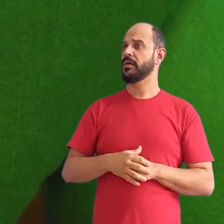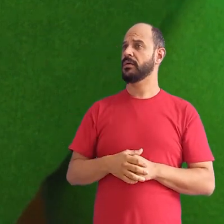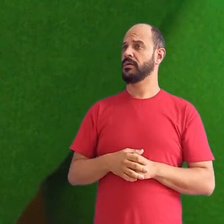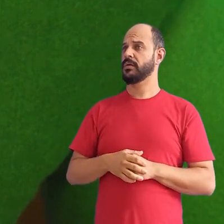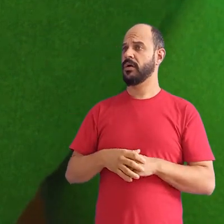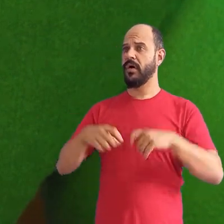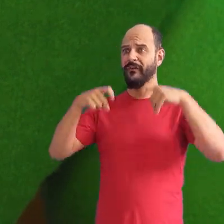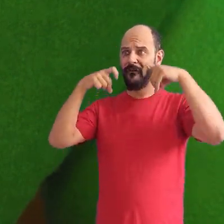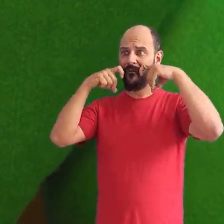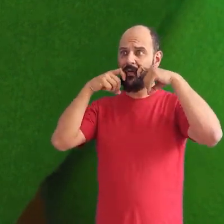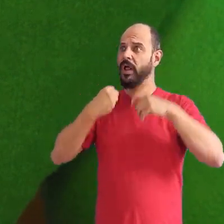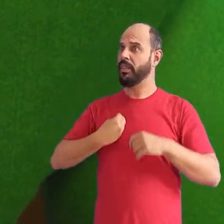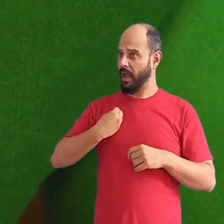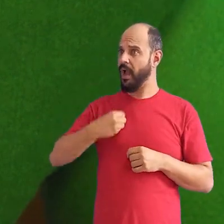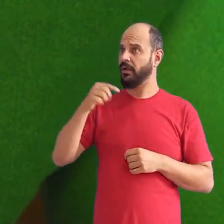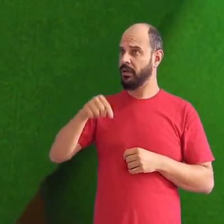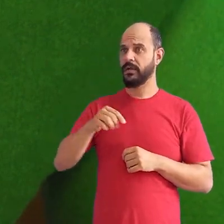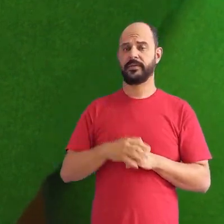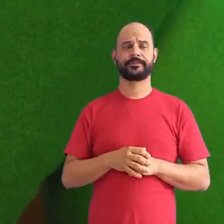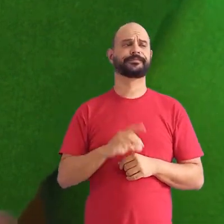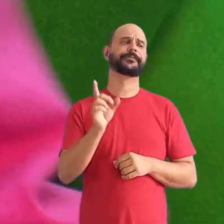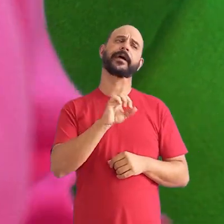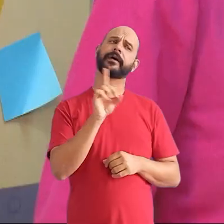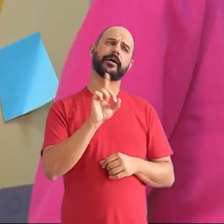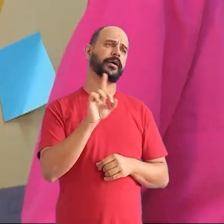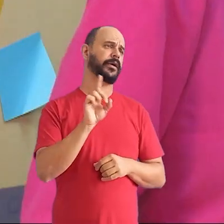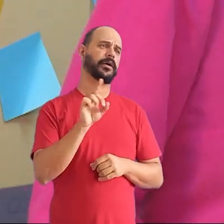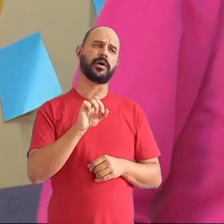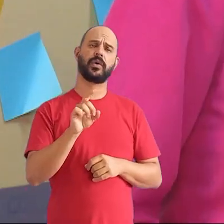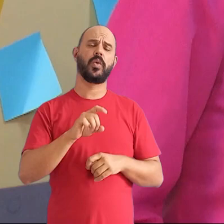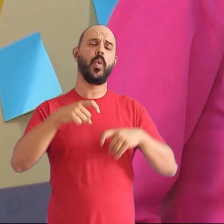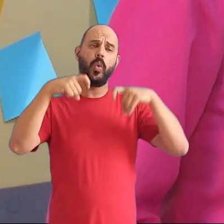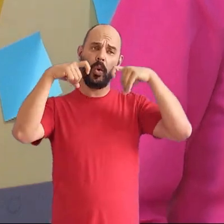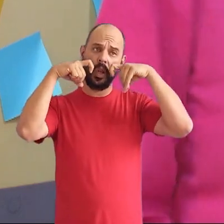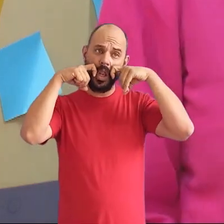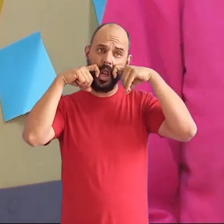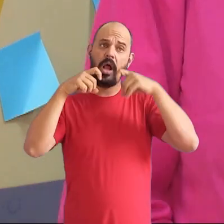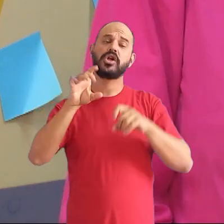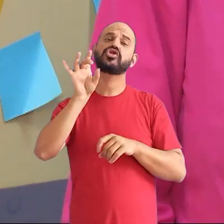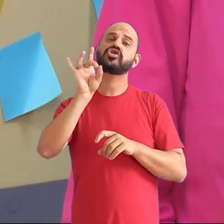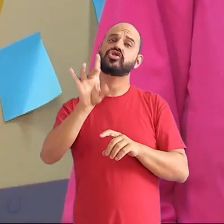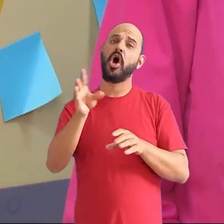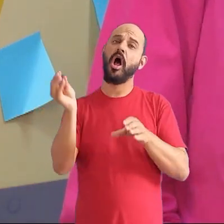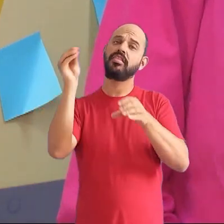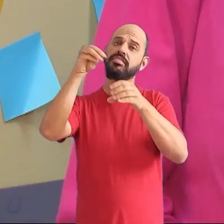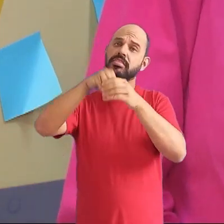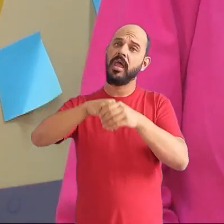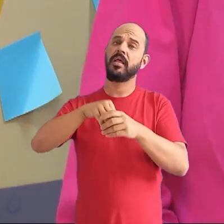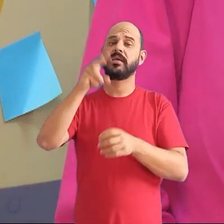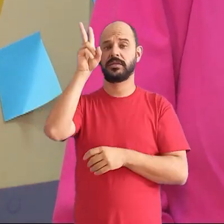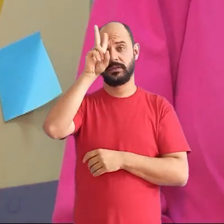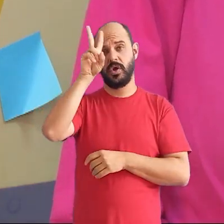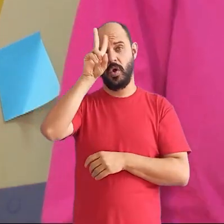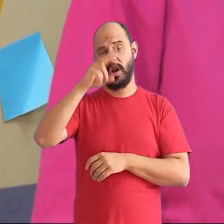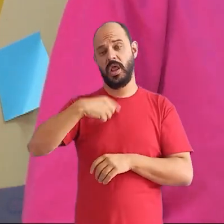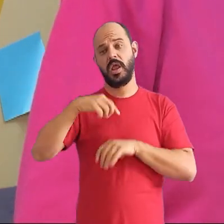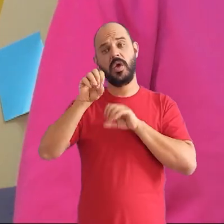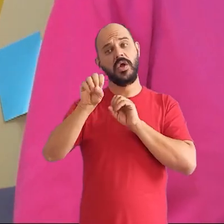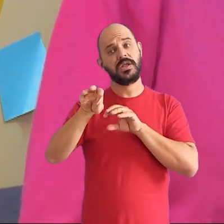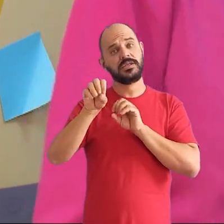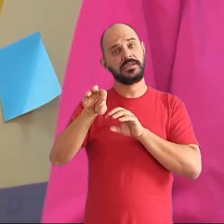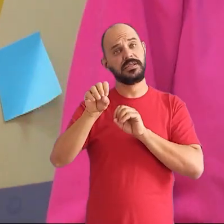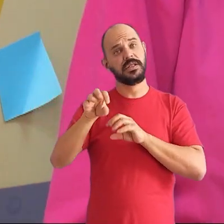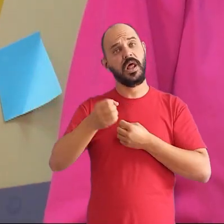Não falei pra vocês que o Conde Drácula estava por aqui? Nada disso, Léo. O Conde Drácula só está na nossa história.